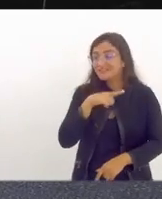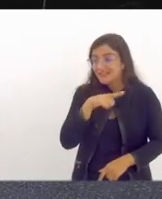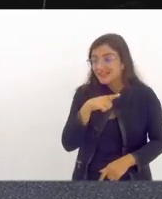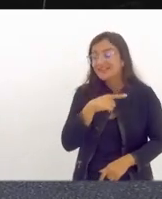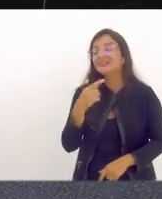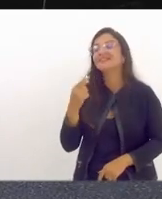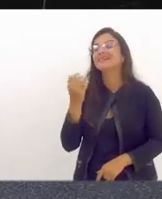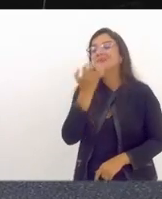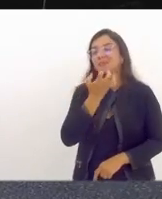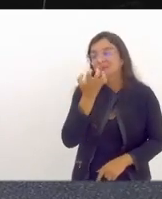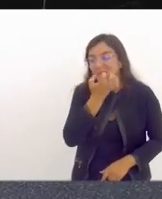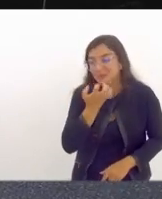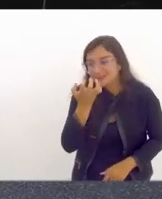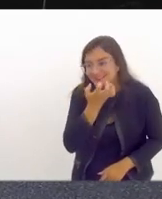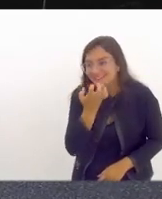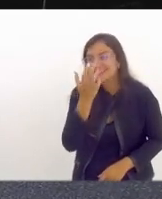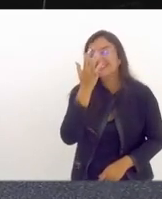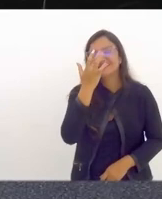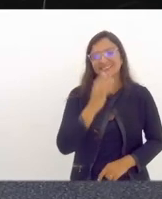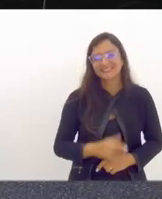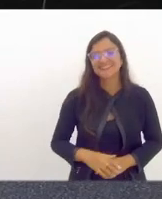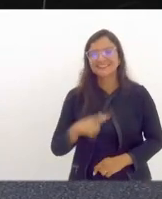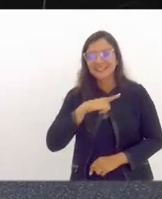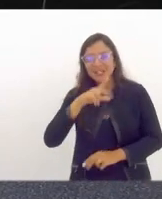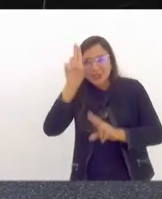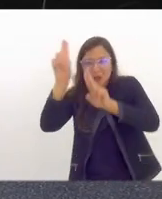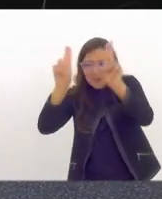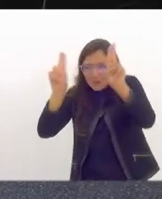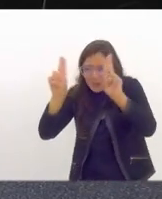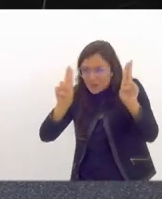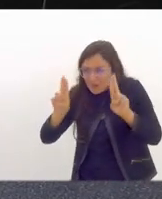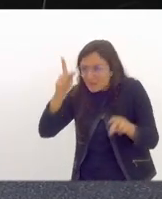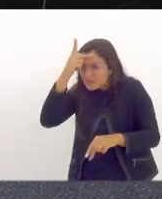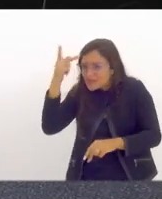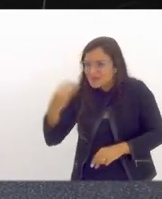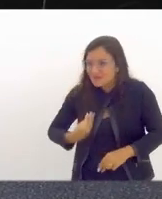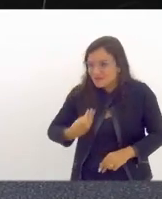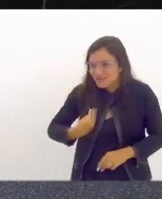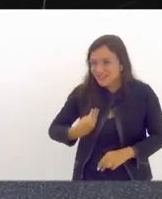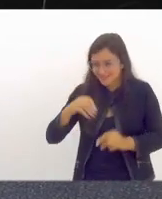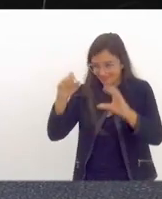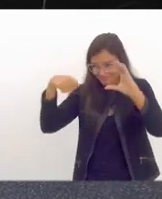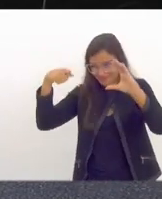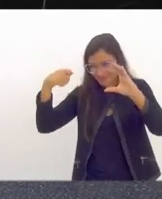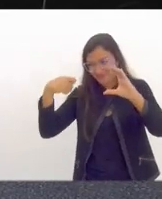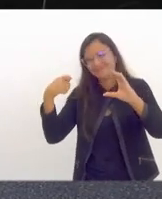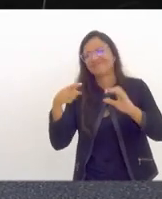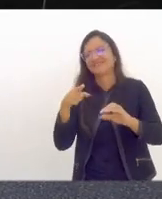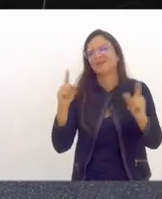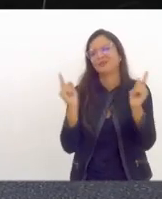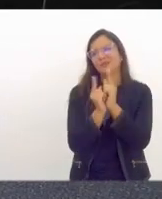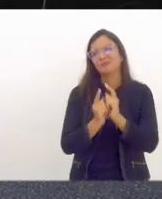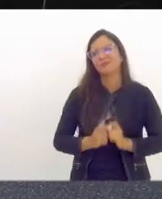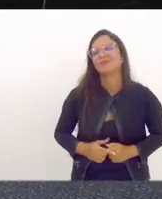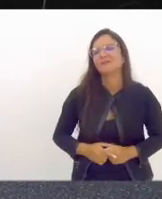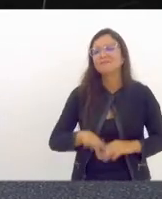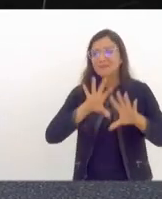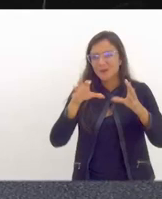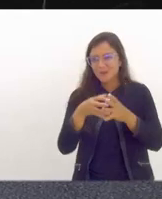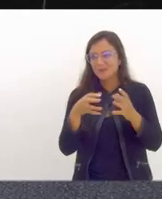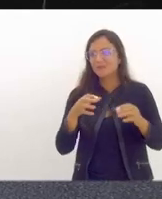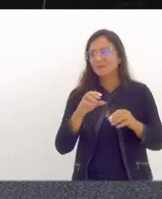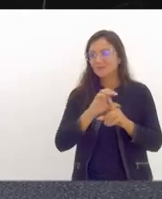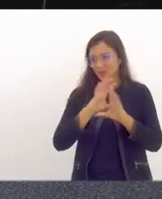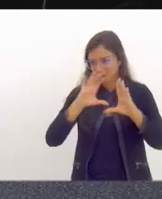e o nome de todos os participantes desse curta metragem por ser comunidade na